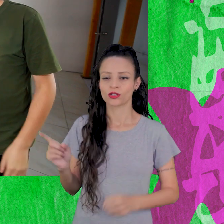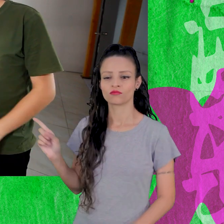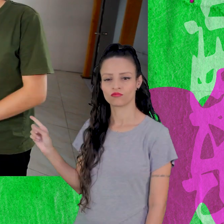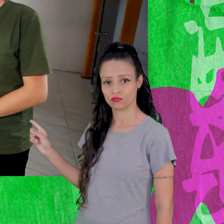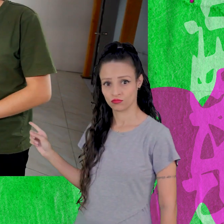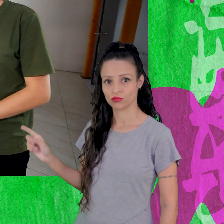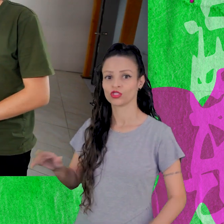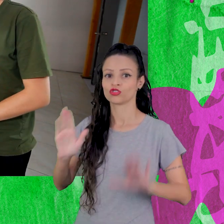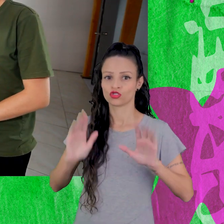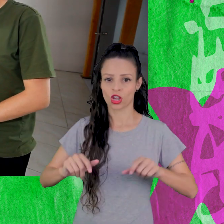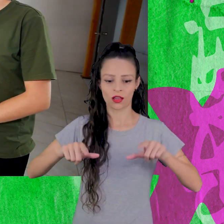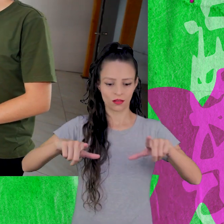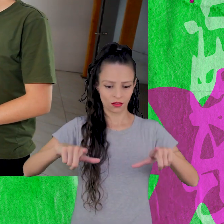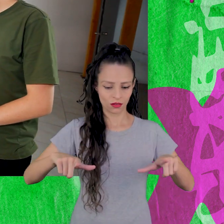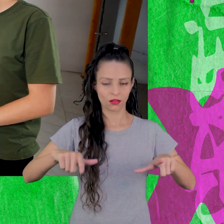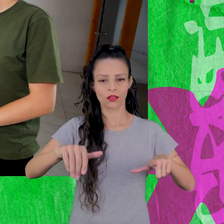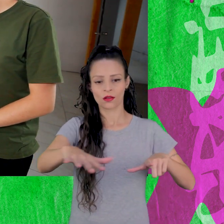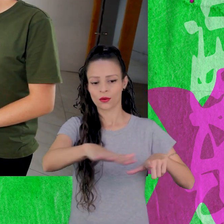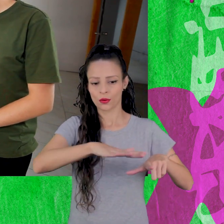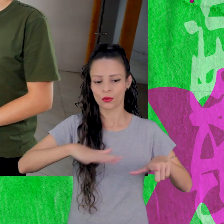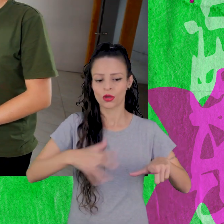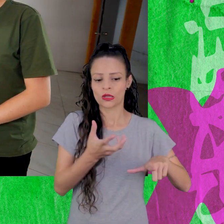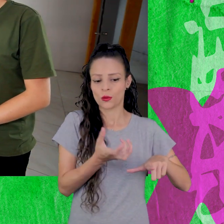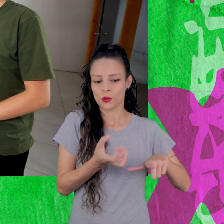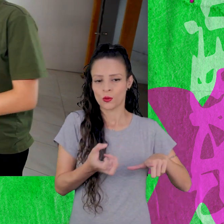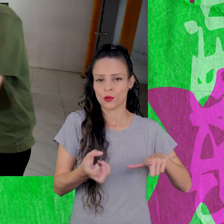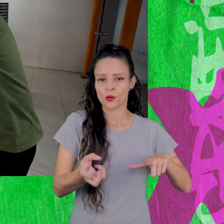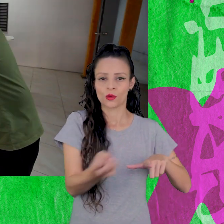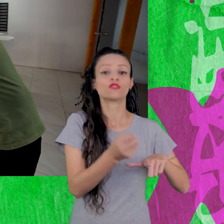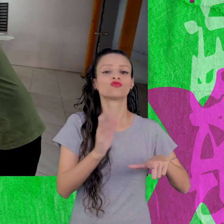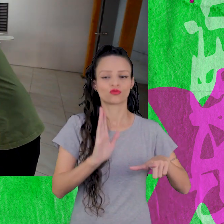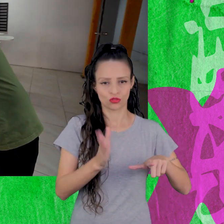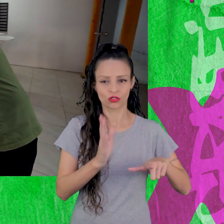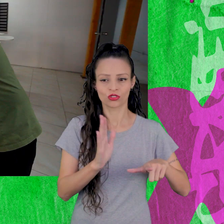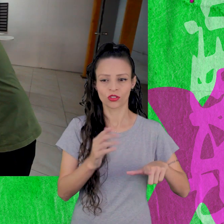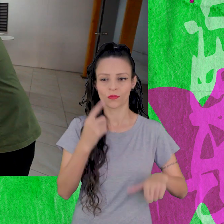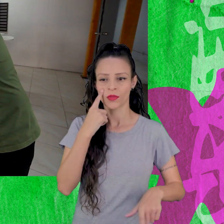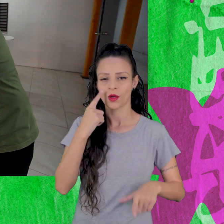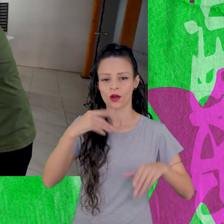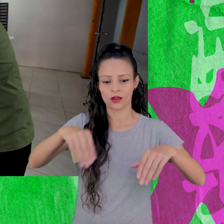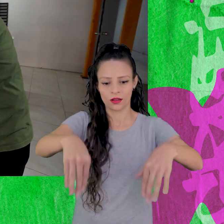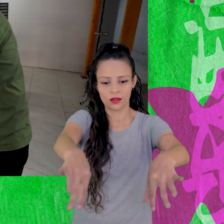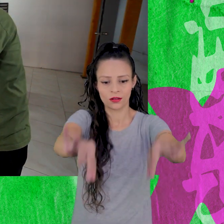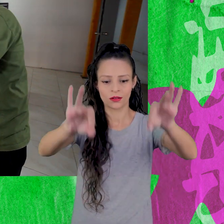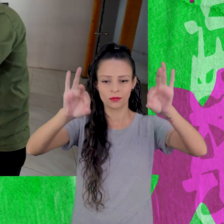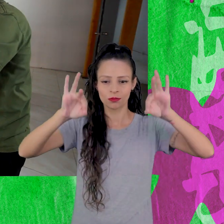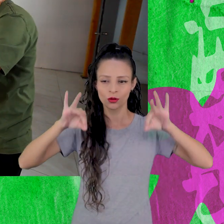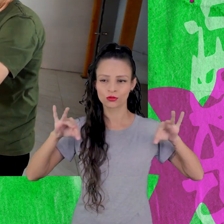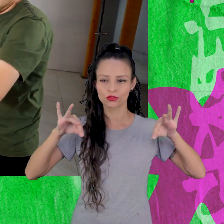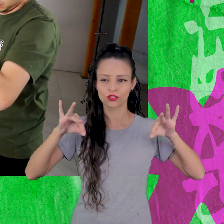a tinta já sobre o tecido e ela já seca. Então a gente puxa aqui